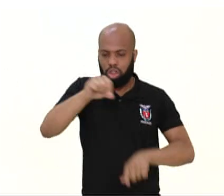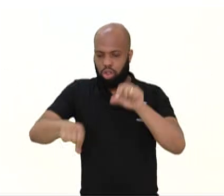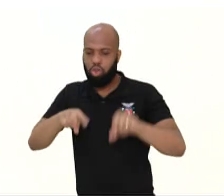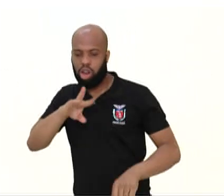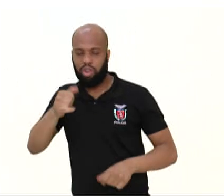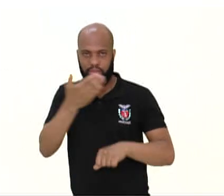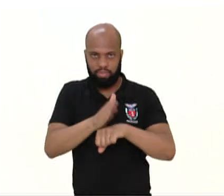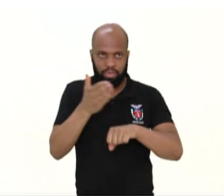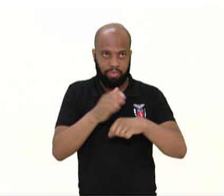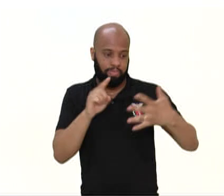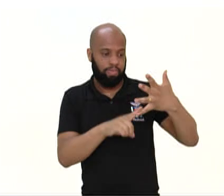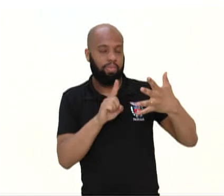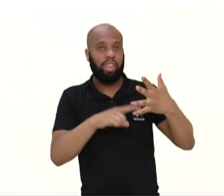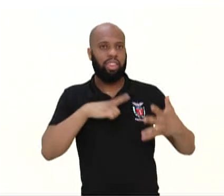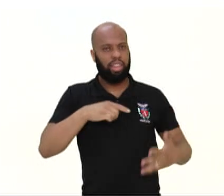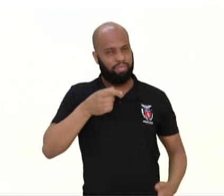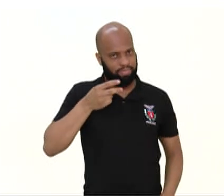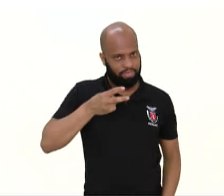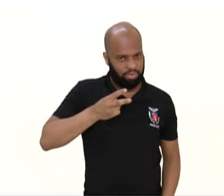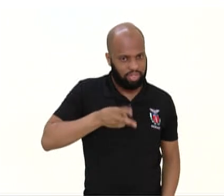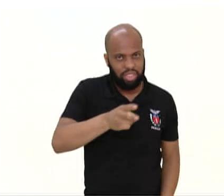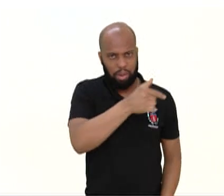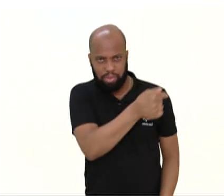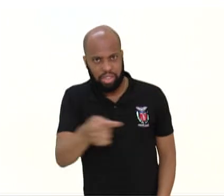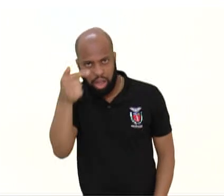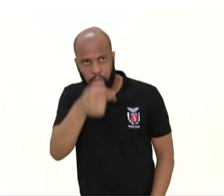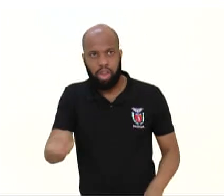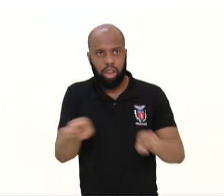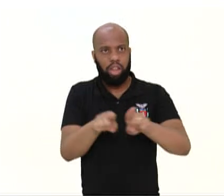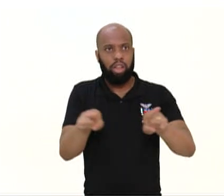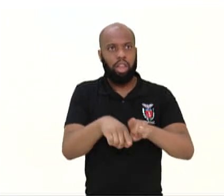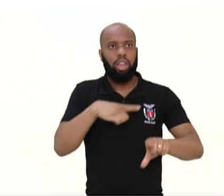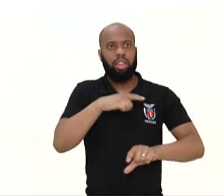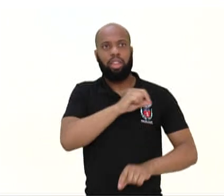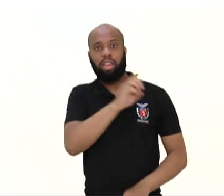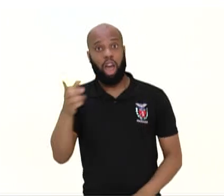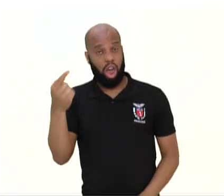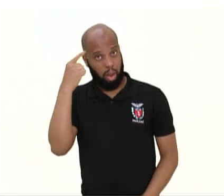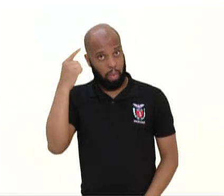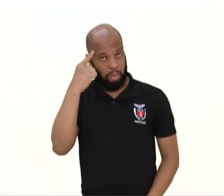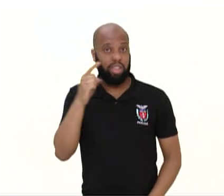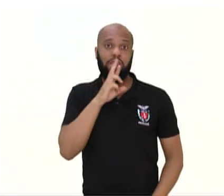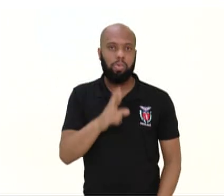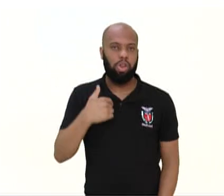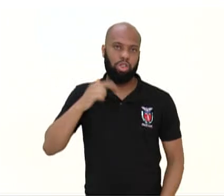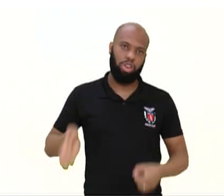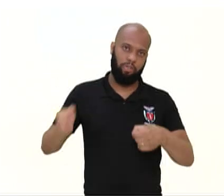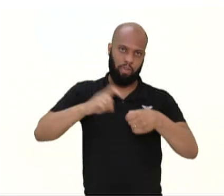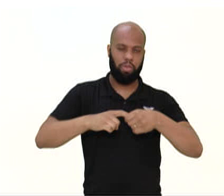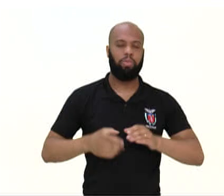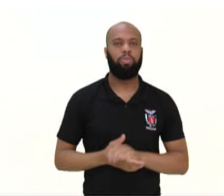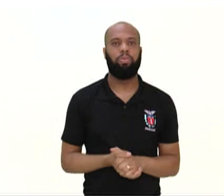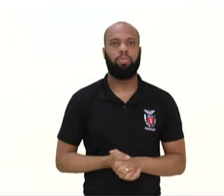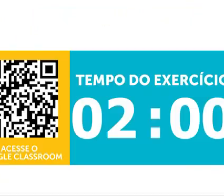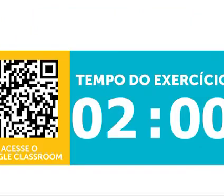equipamentos. Ou letra E, frequência semanal, aparência física e carga. Um tempo para pensar e responder.